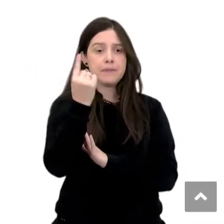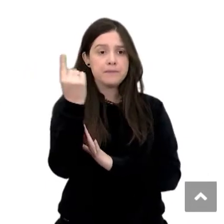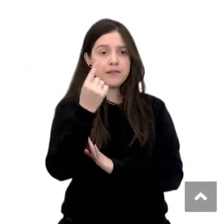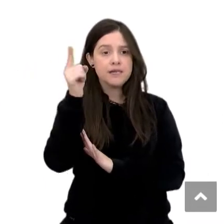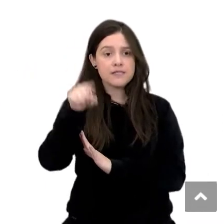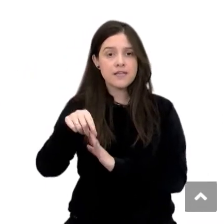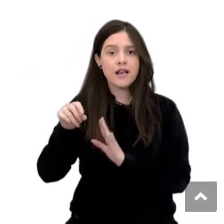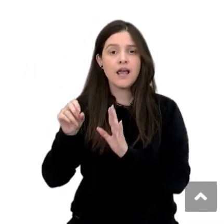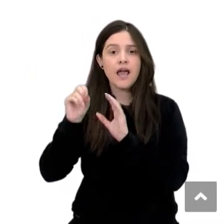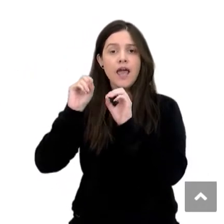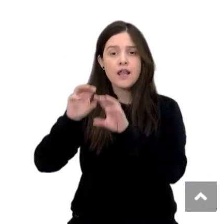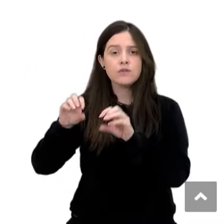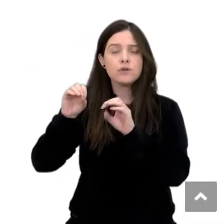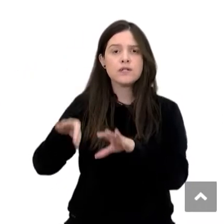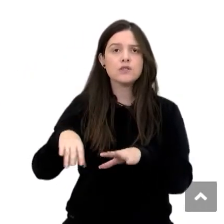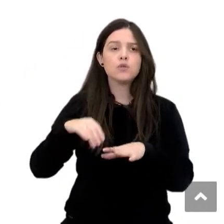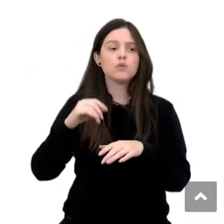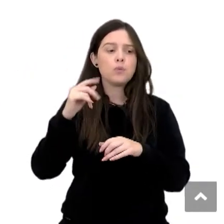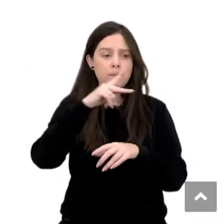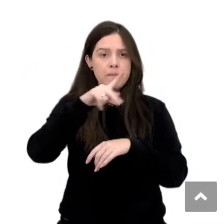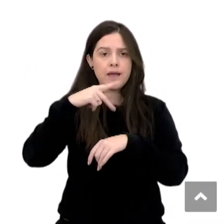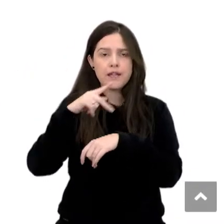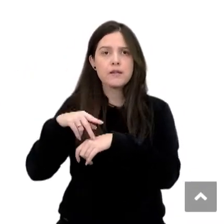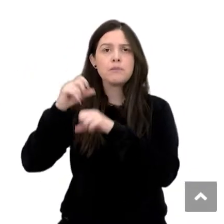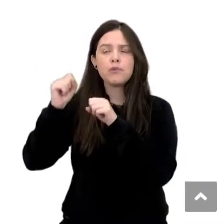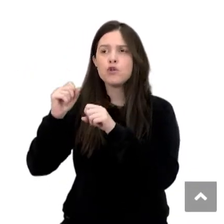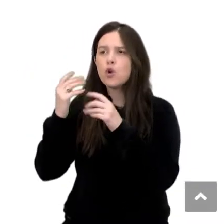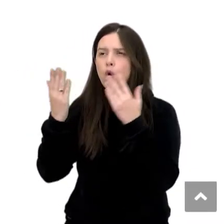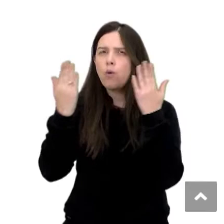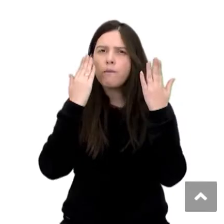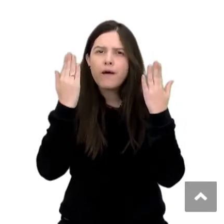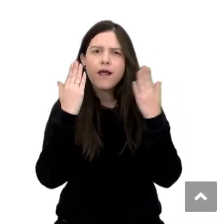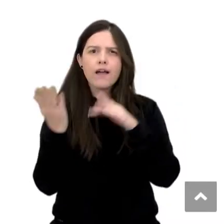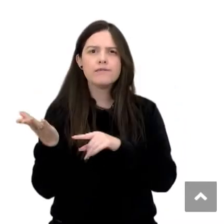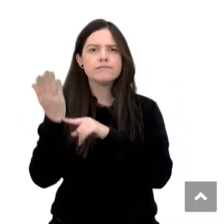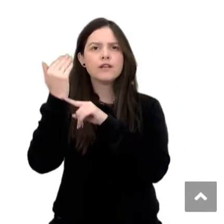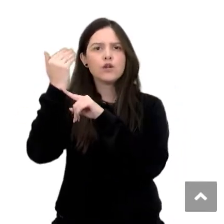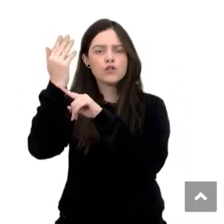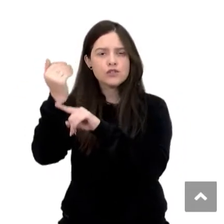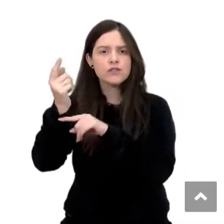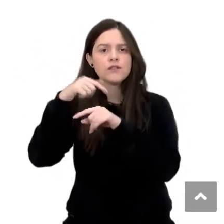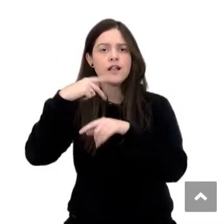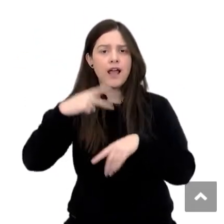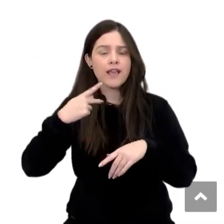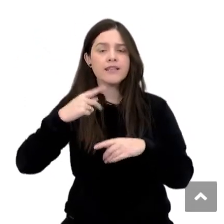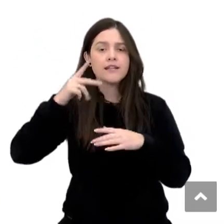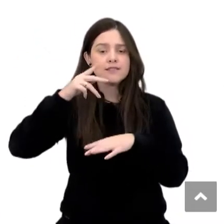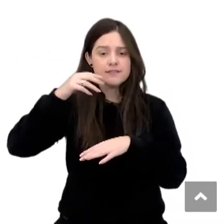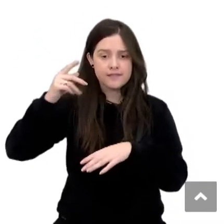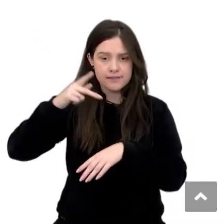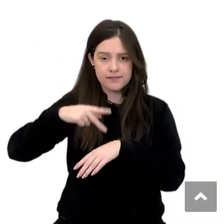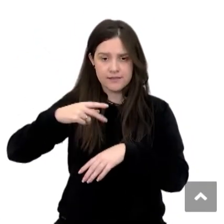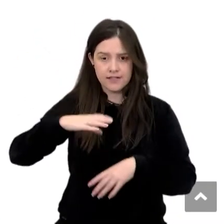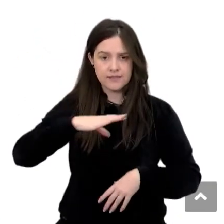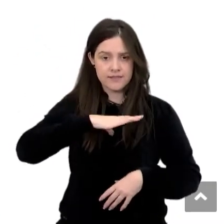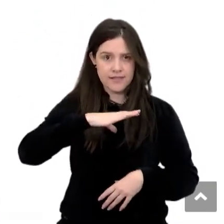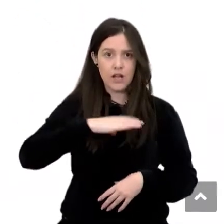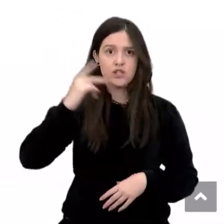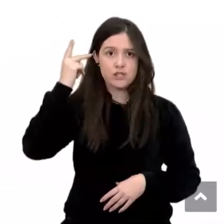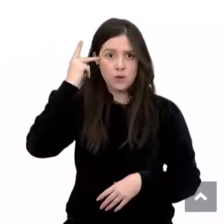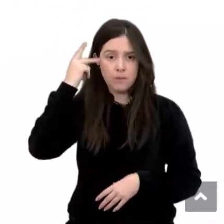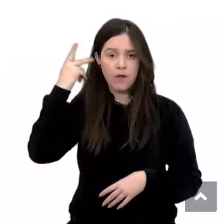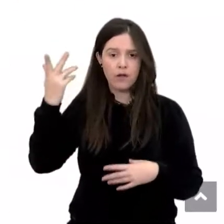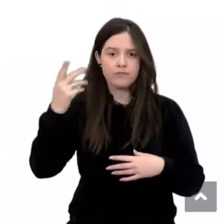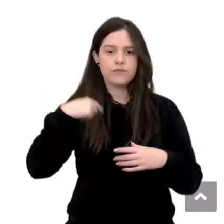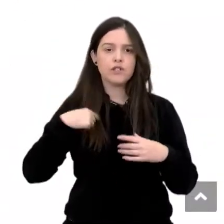edificação do país que contará com a tecnologia que já começou a ser construída aqui na cidade de São Paulo, na capital, né? Então, a